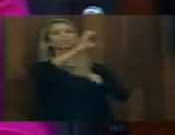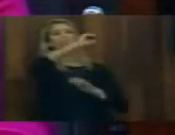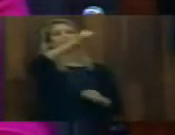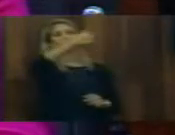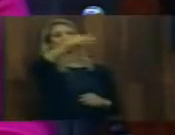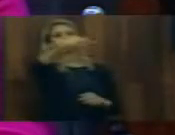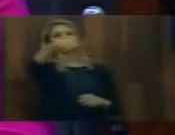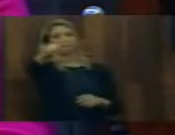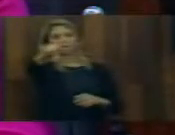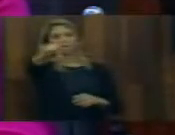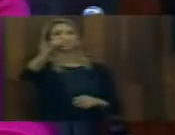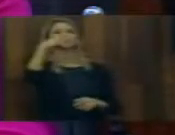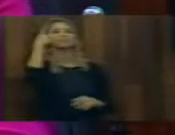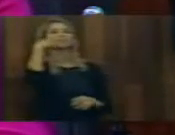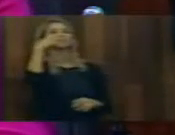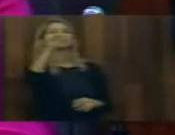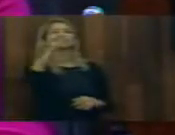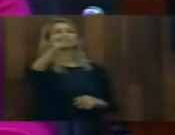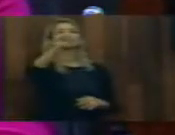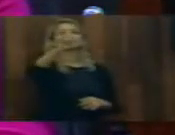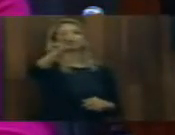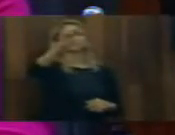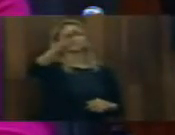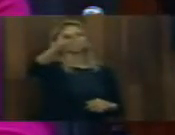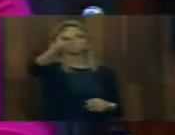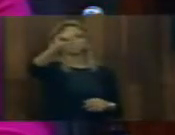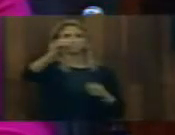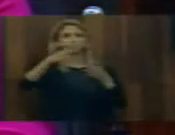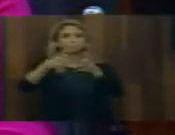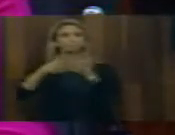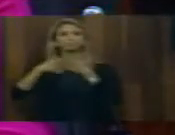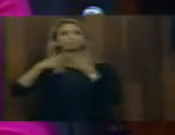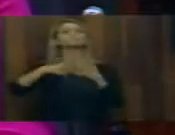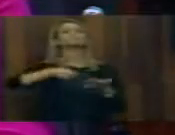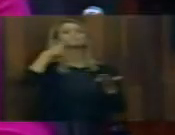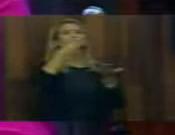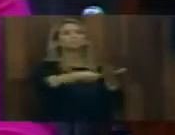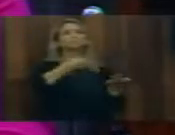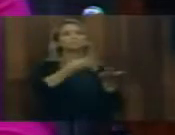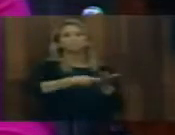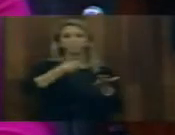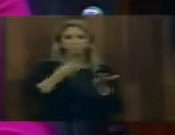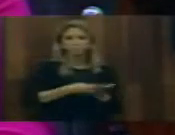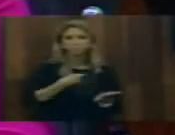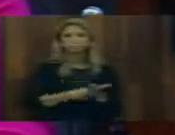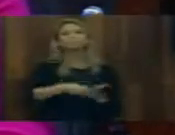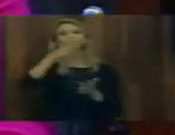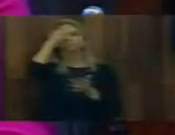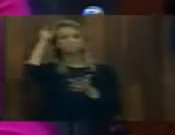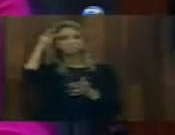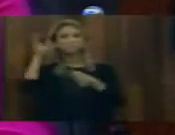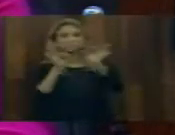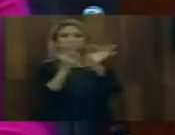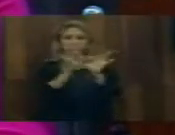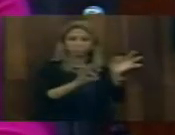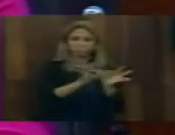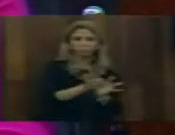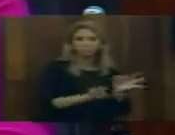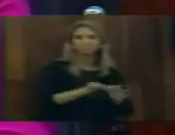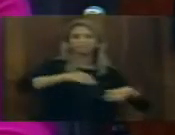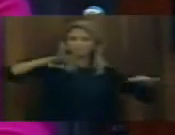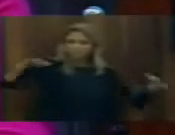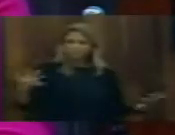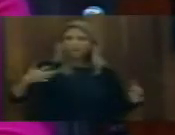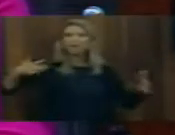0149-2019, Silvio Davi Pio Oliveira, dispõe sobre a obrigatoriedade dos organizadores de eventos privados em espaços